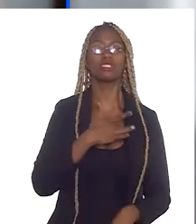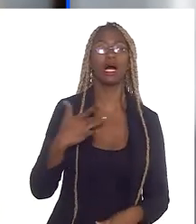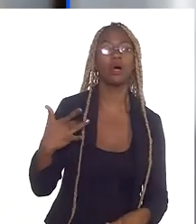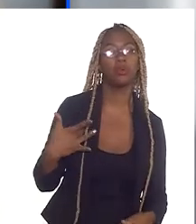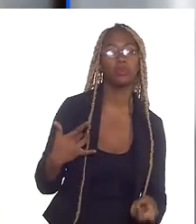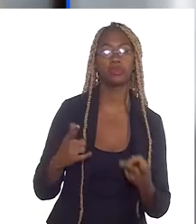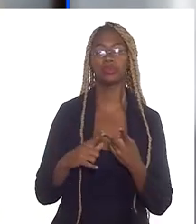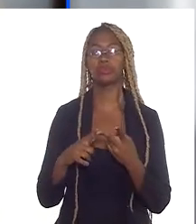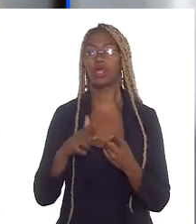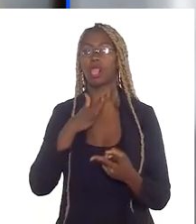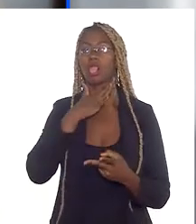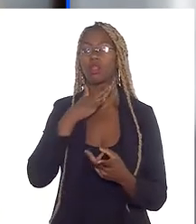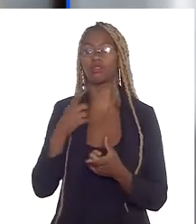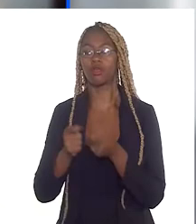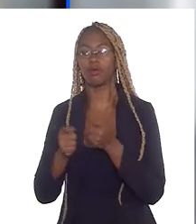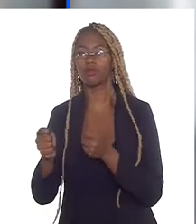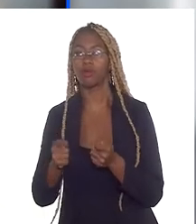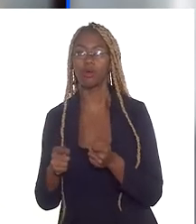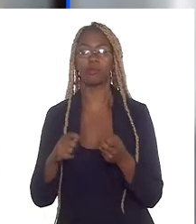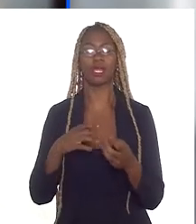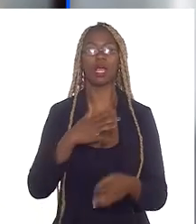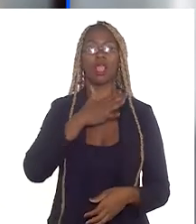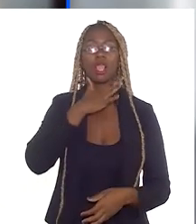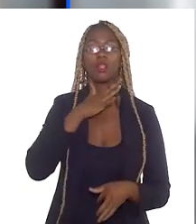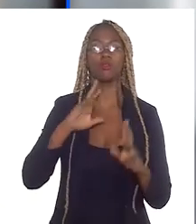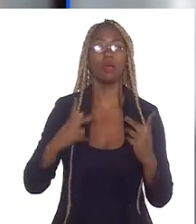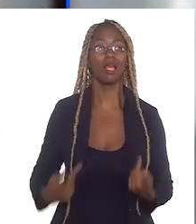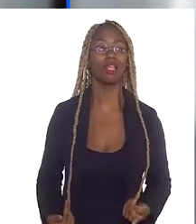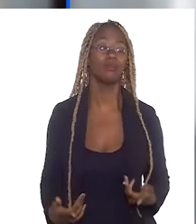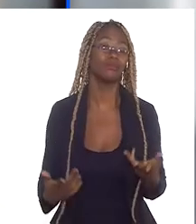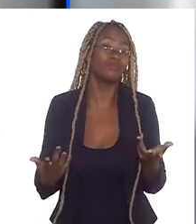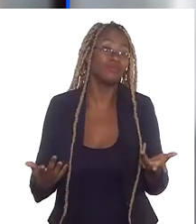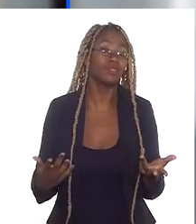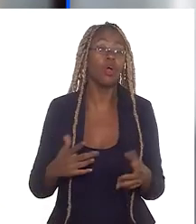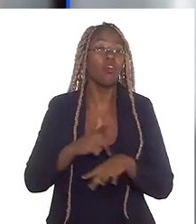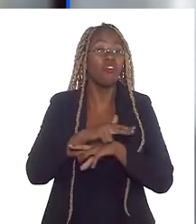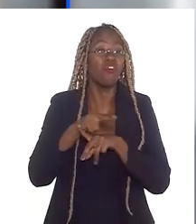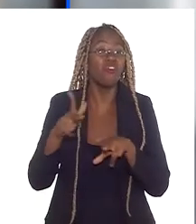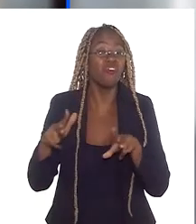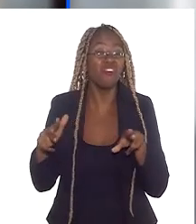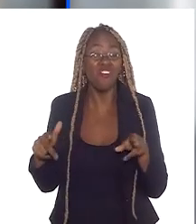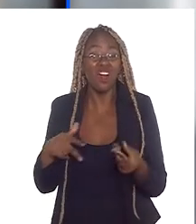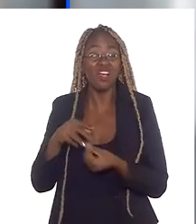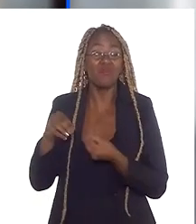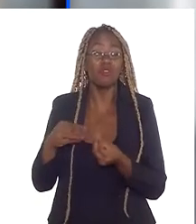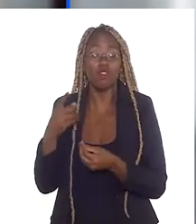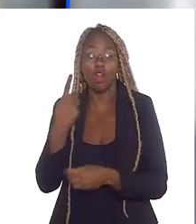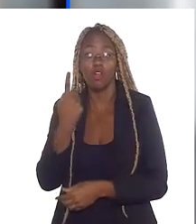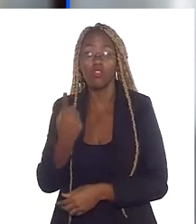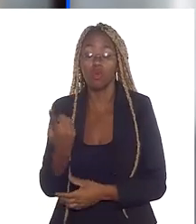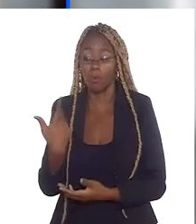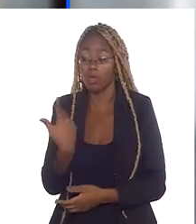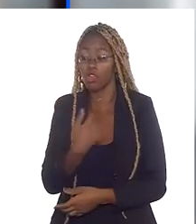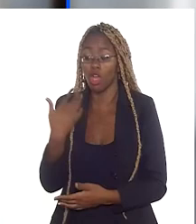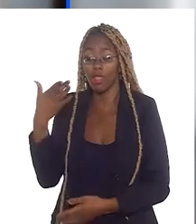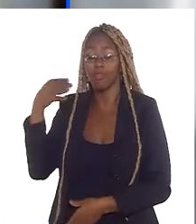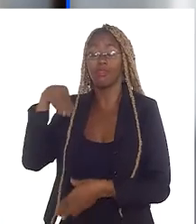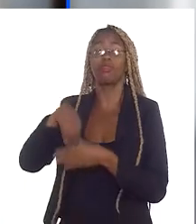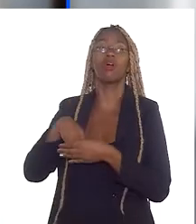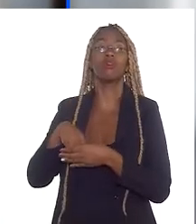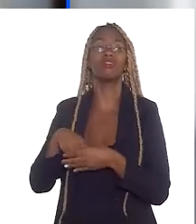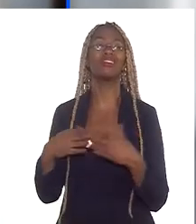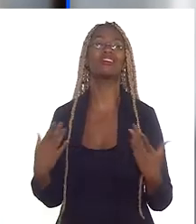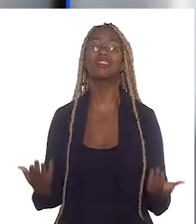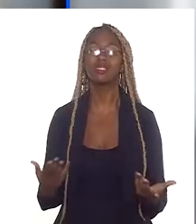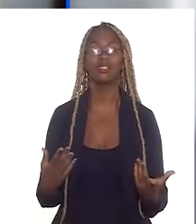com a crise sanitária seguida de uma crise econômica temos uma crise humanitária são inúmeras crises nas quais nós estamos mergulhados então é